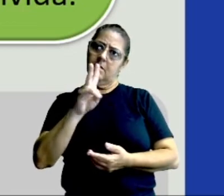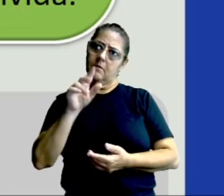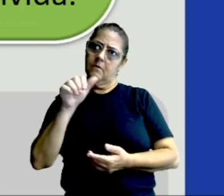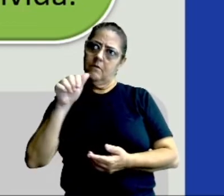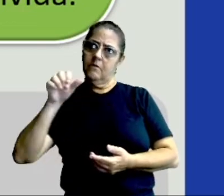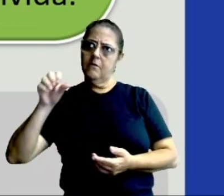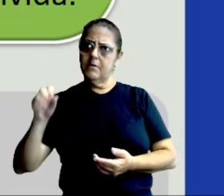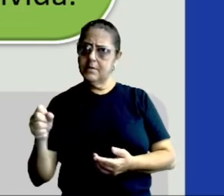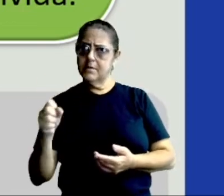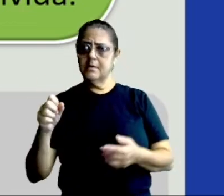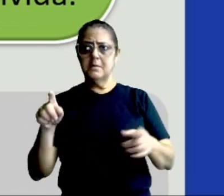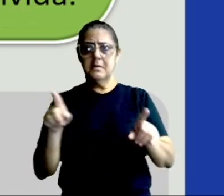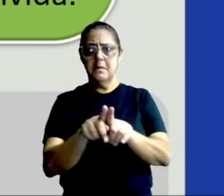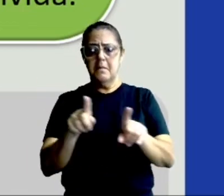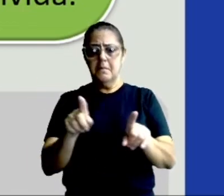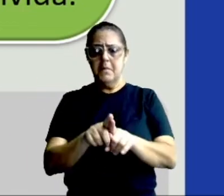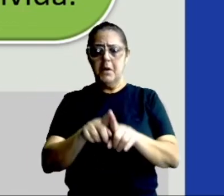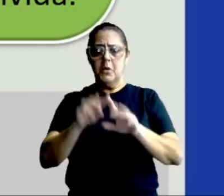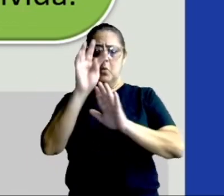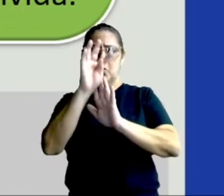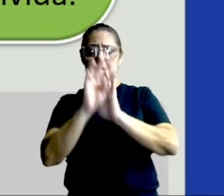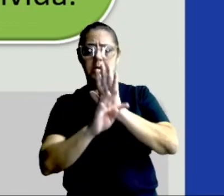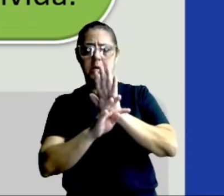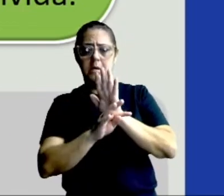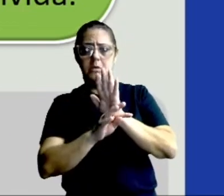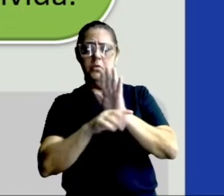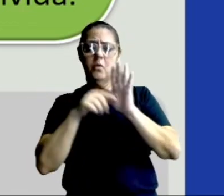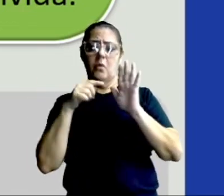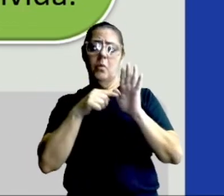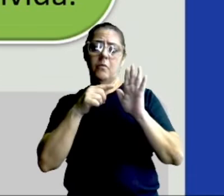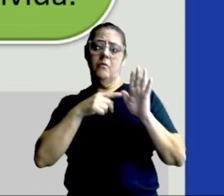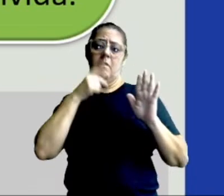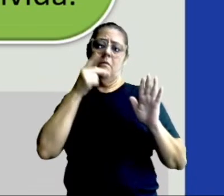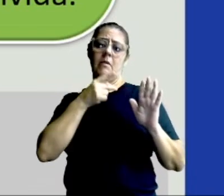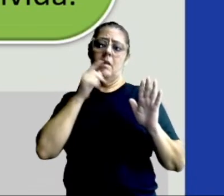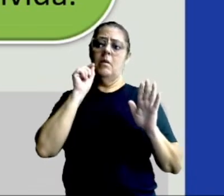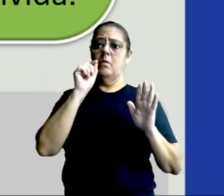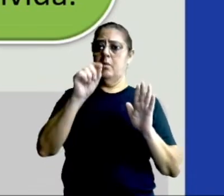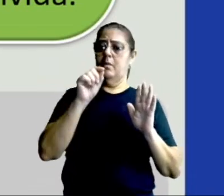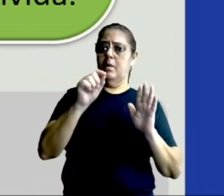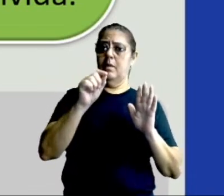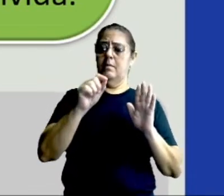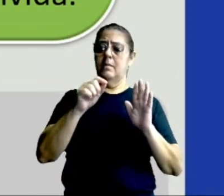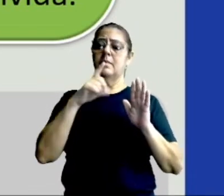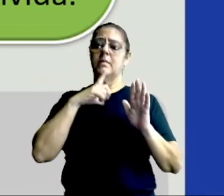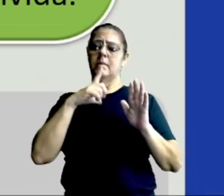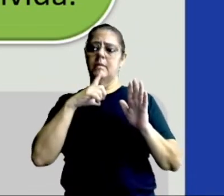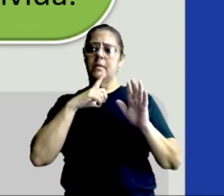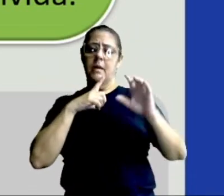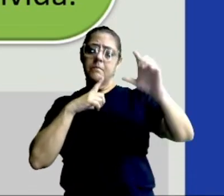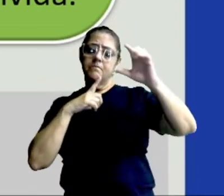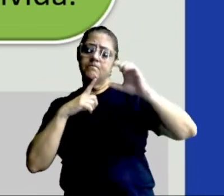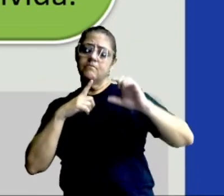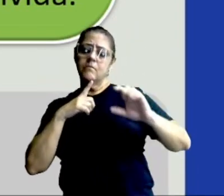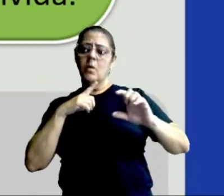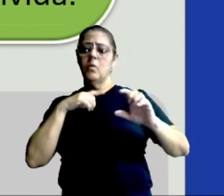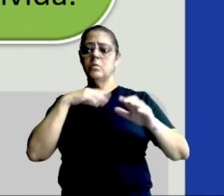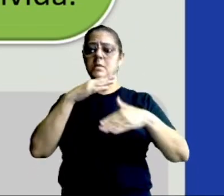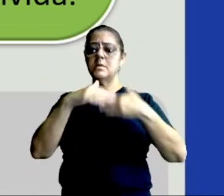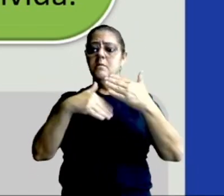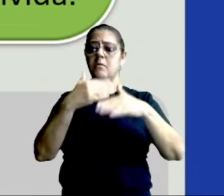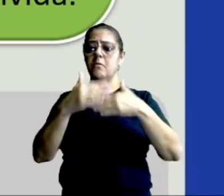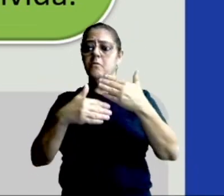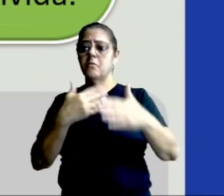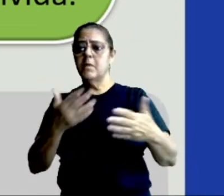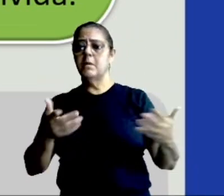o que é que você vai falar sobre o que você vai falar depois nós temos um desenvolvimento e esse desenvolvimento ele